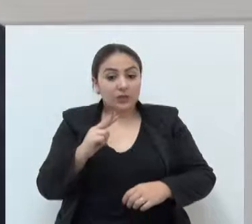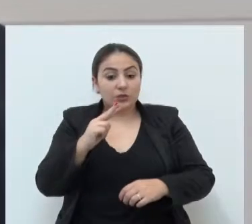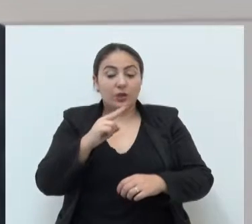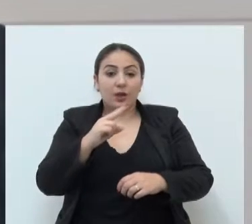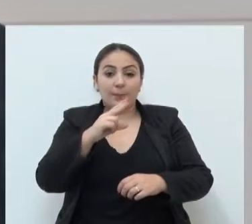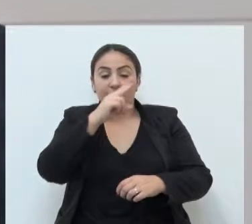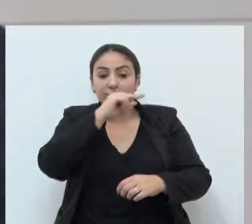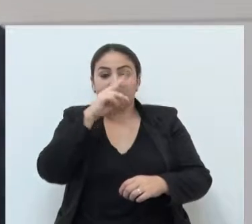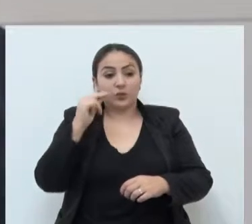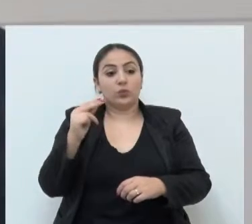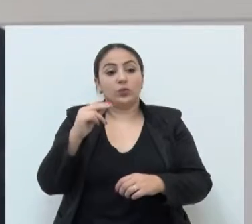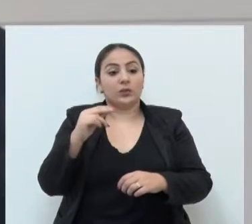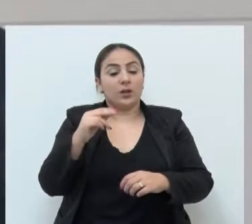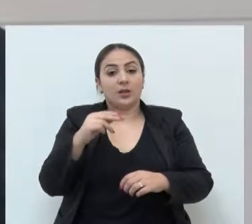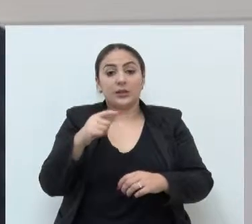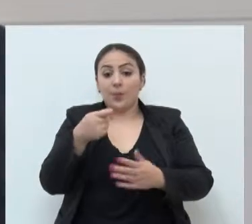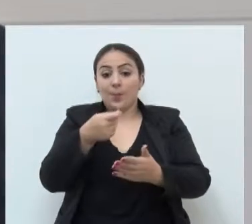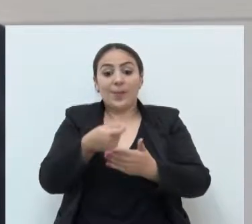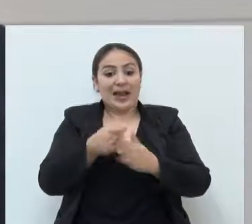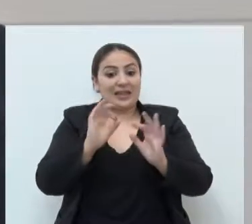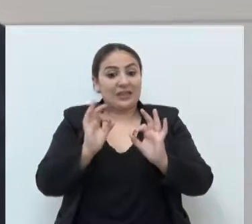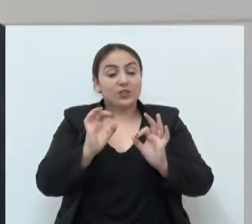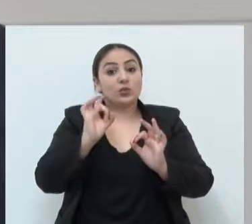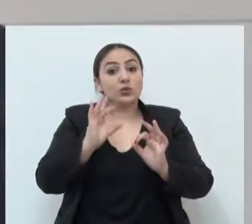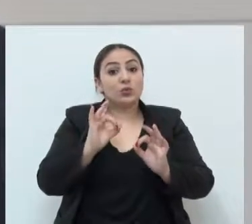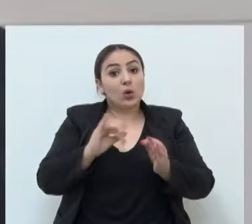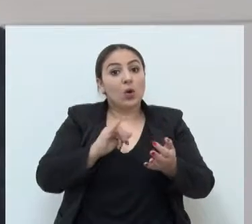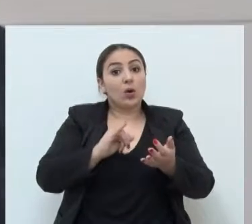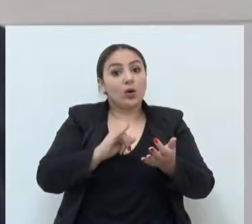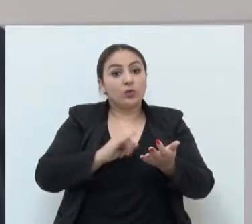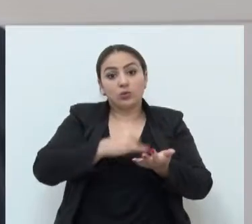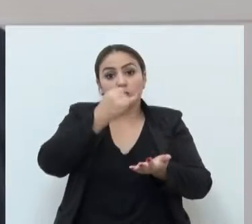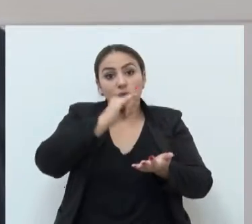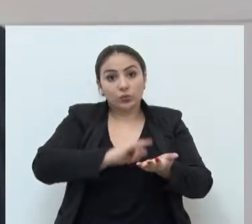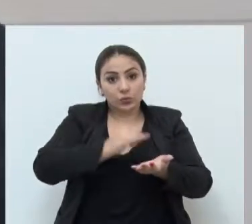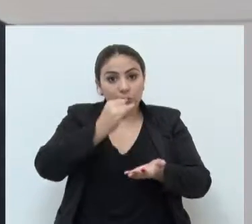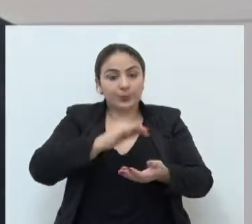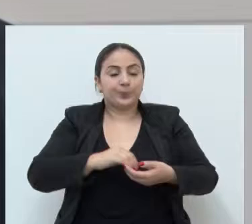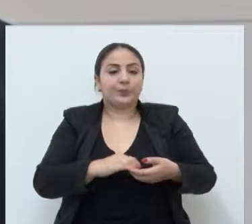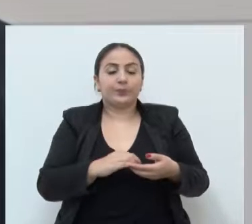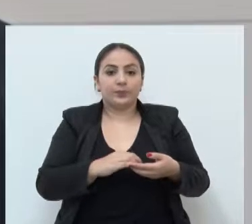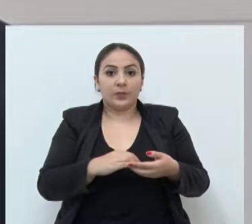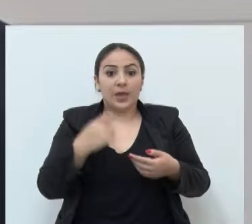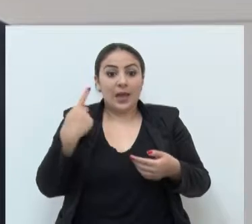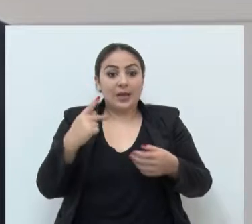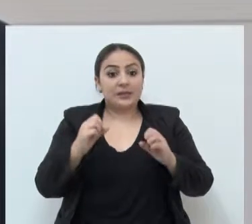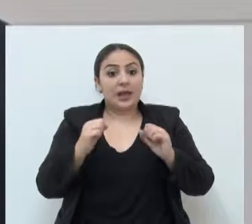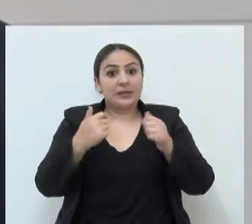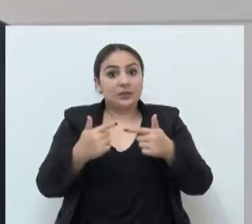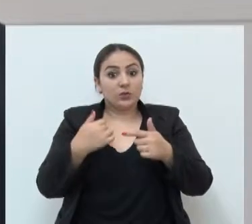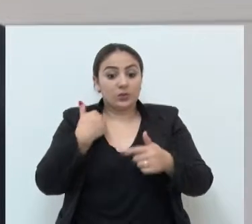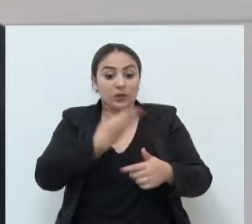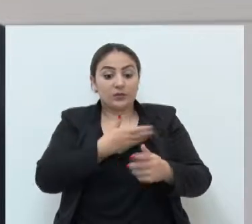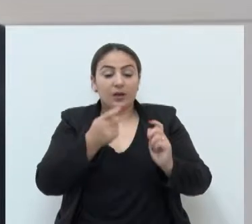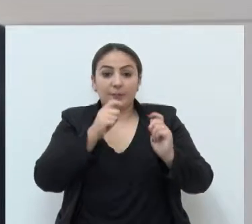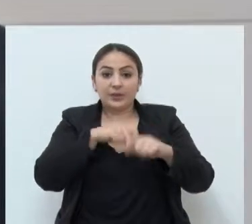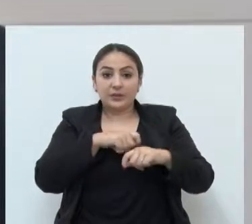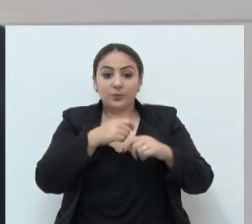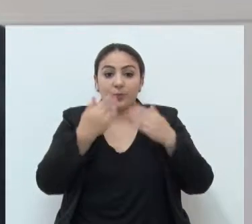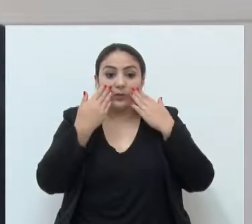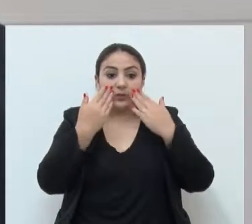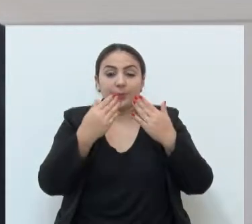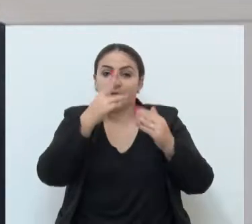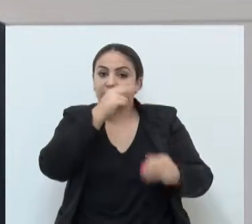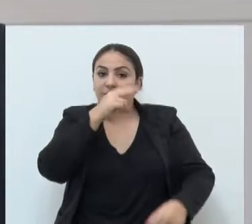a prefeitura tem uma carência, né? Ela paga somente o juro e não amortiza o principal. Então essas são as condições que a gente